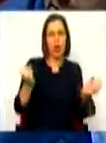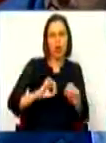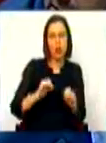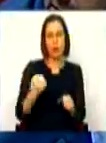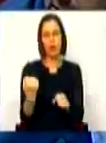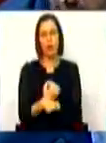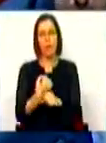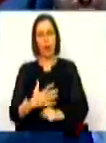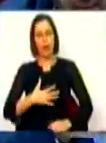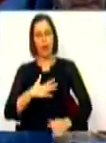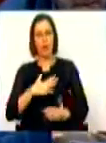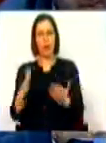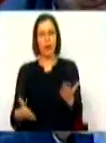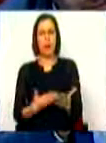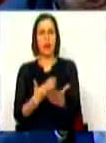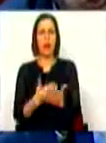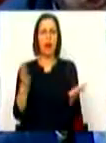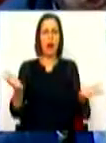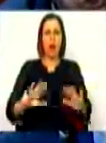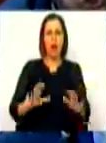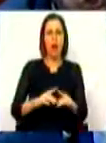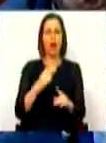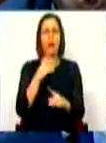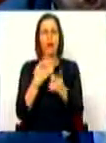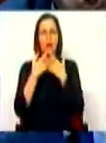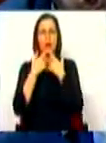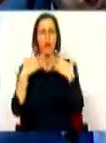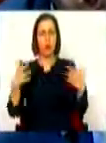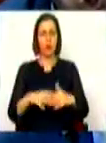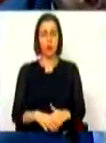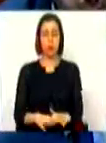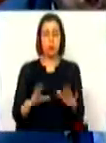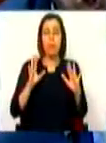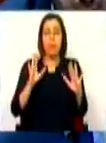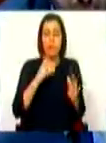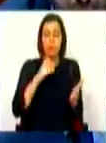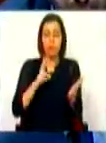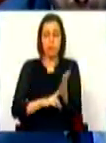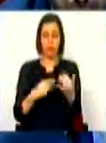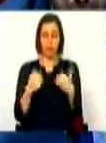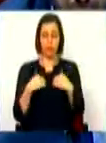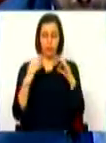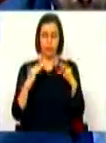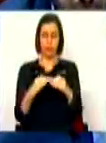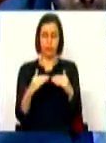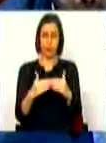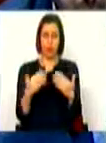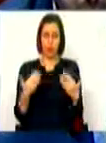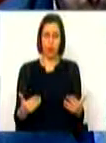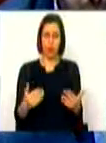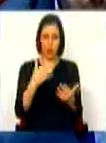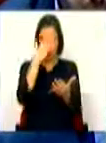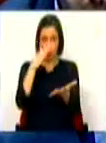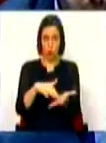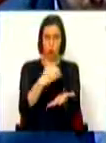os serviços não queriam que as candidaturas fossem apresentadas, disse-se tudo. Mas quando nós chegamos a esta fase, que é uma fase